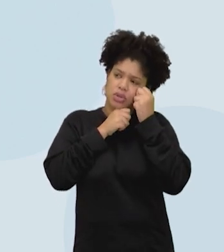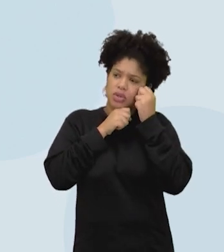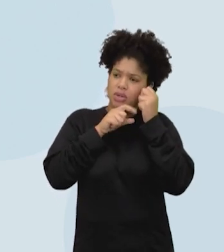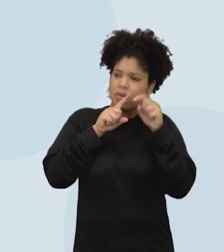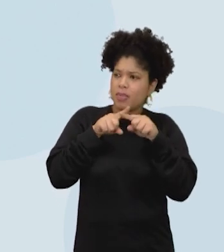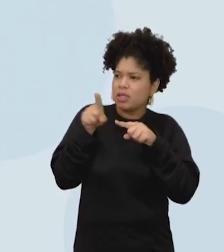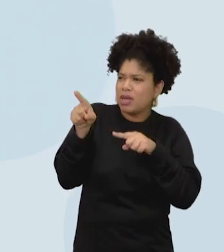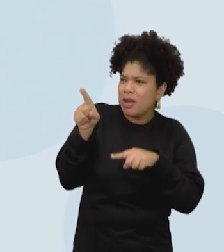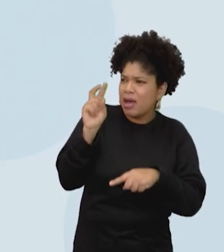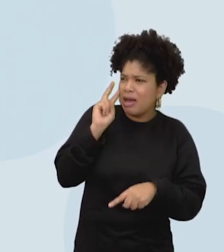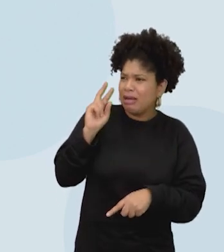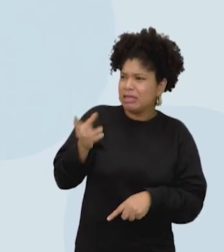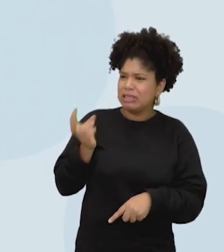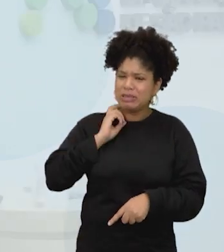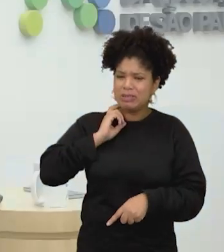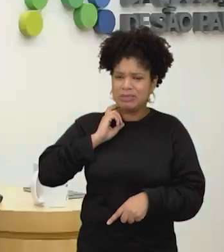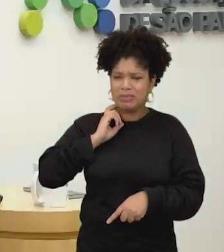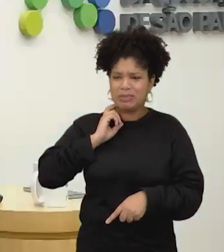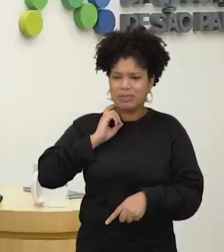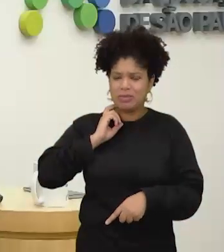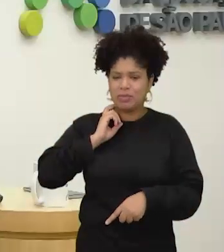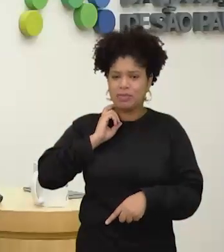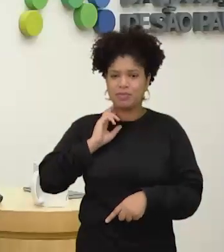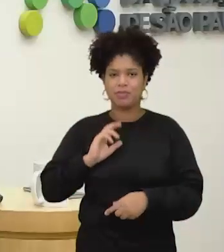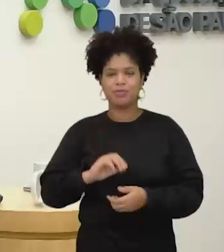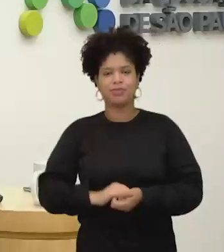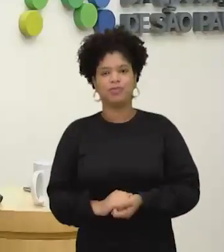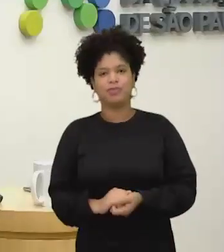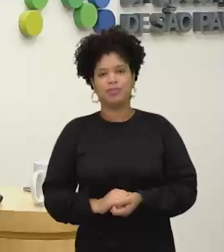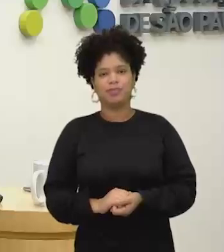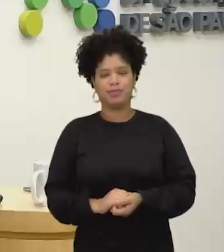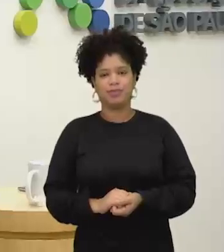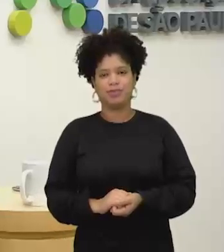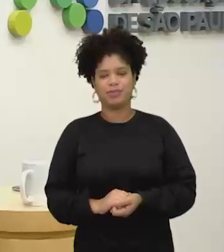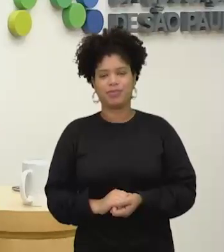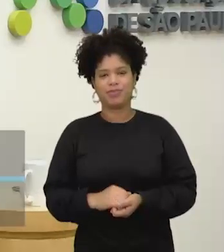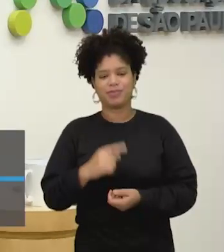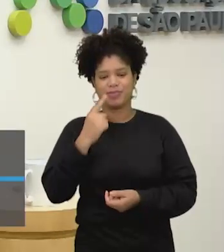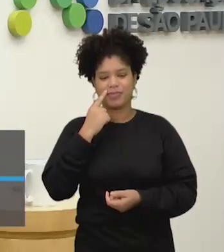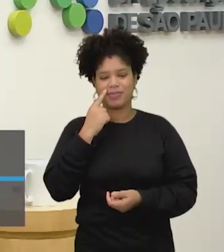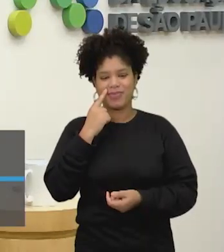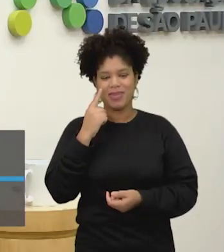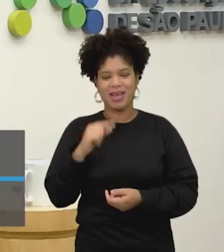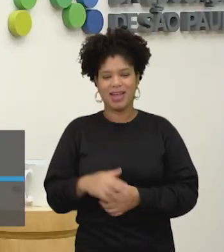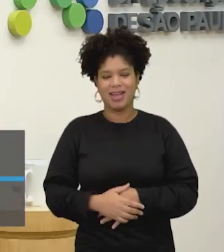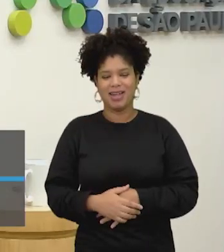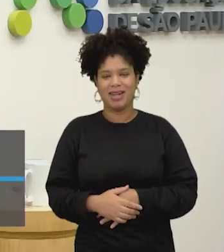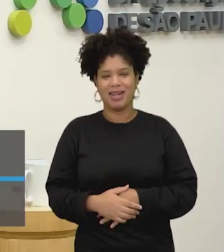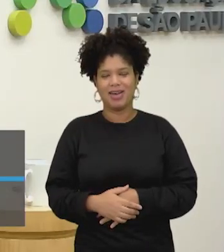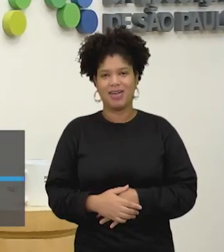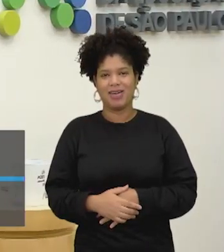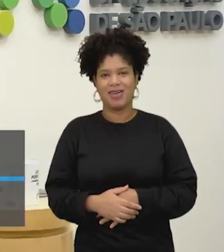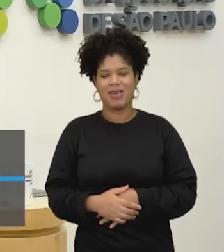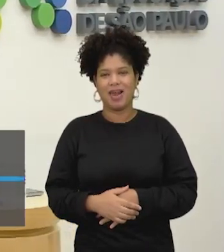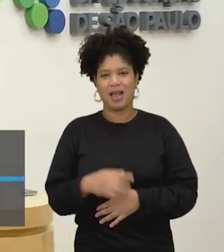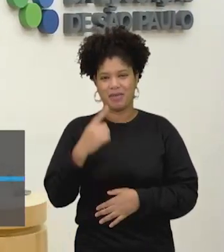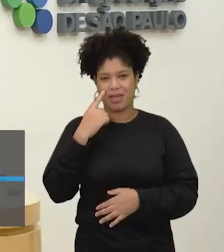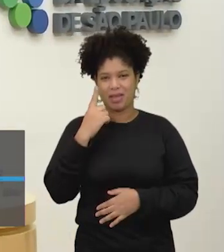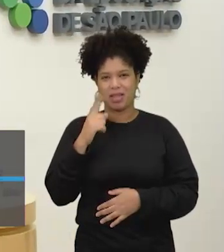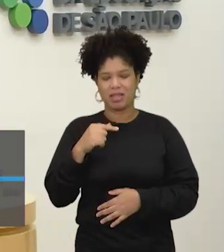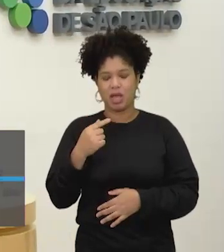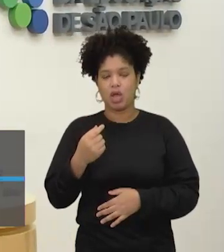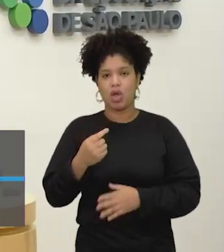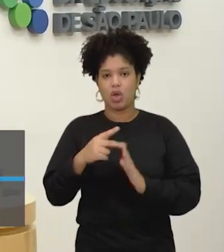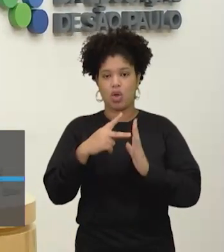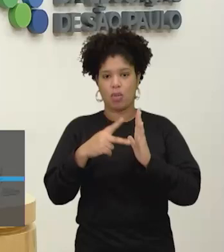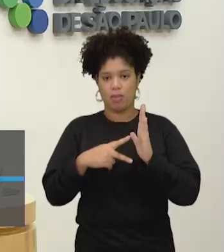morcego lá, eu me recolho. Volta para mim, por favor. Tem um poema de um autor americano chamado Edgar Allan Poe, chamado